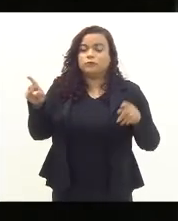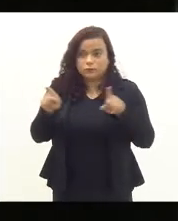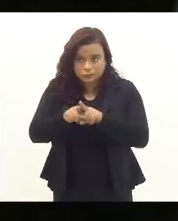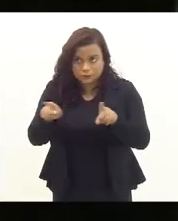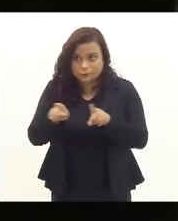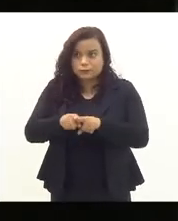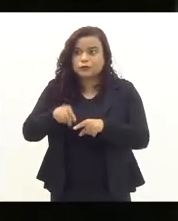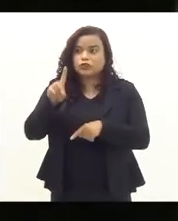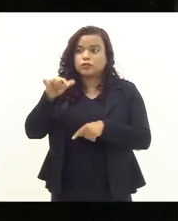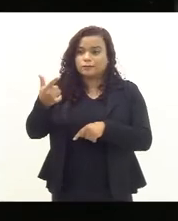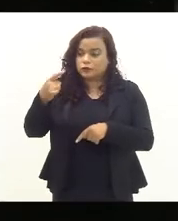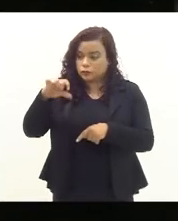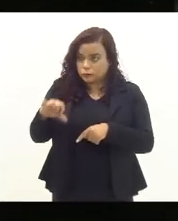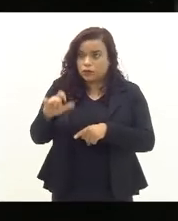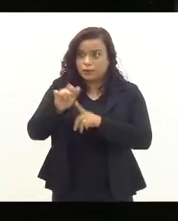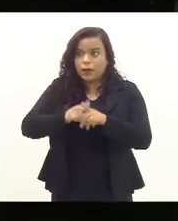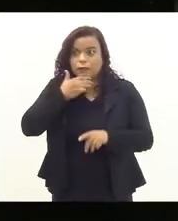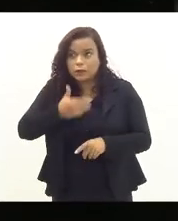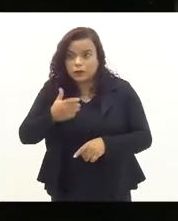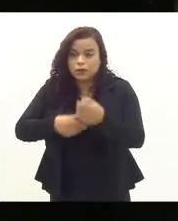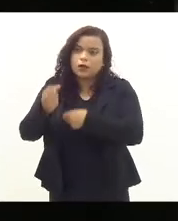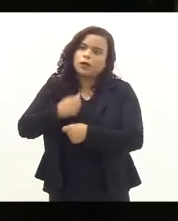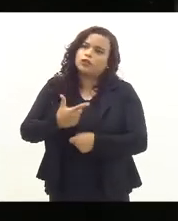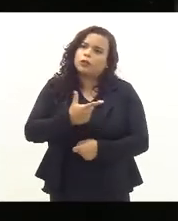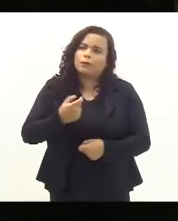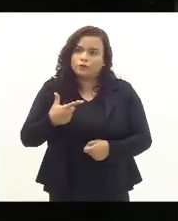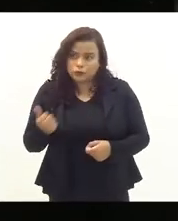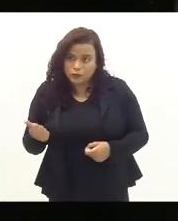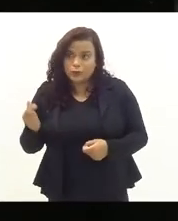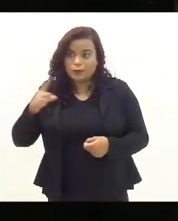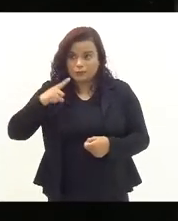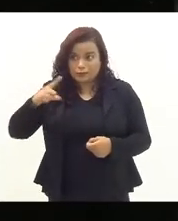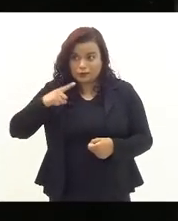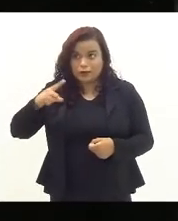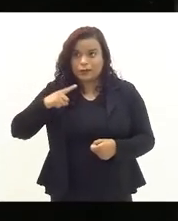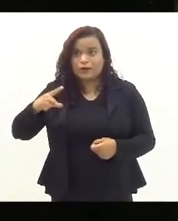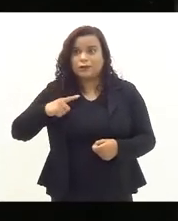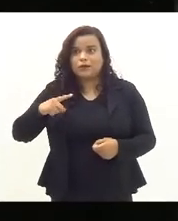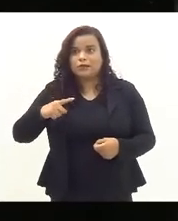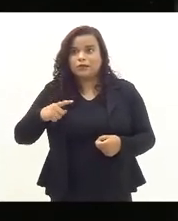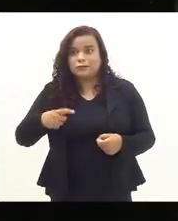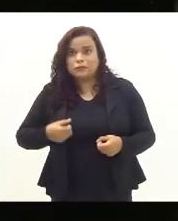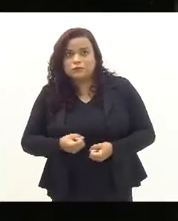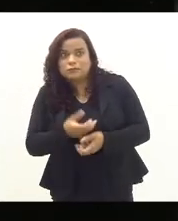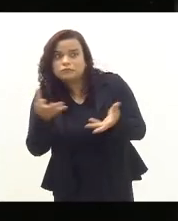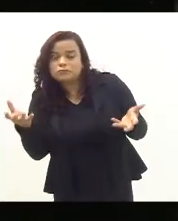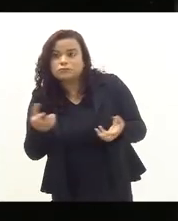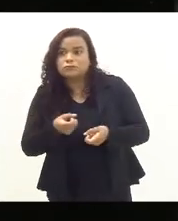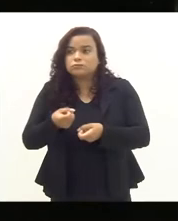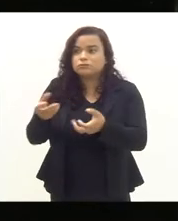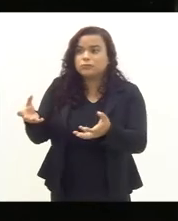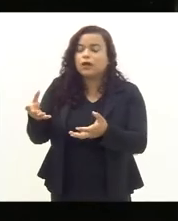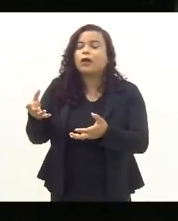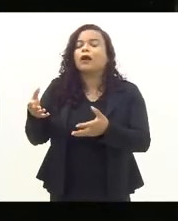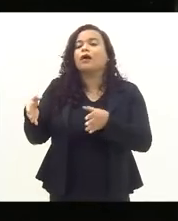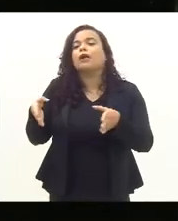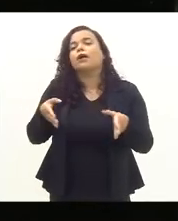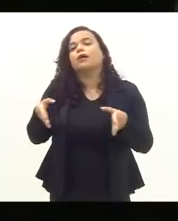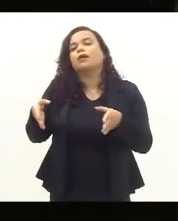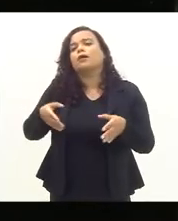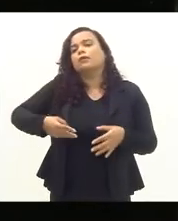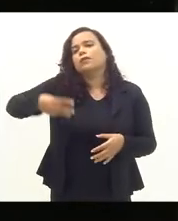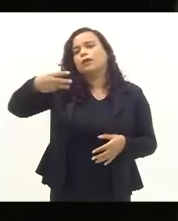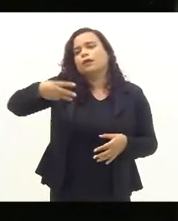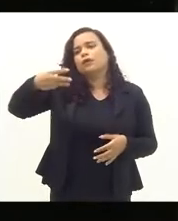de dezembro de 2021 foi leiloado bloco UTI três do serviço de distribuição de